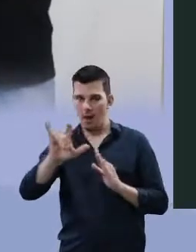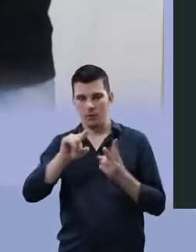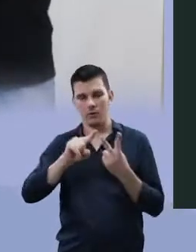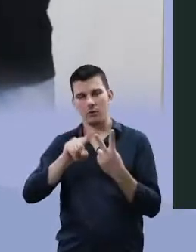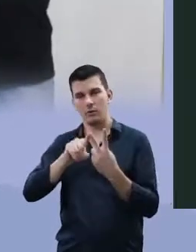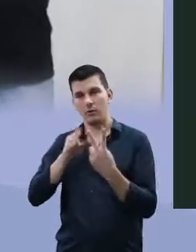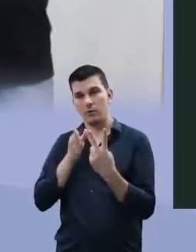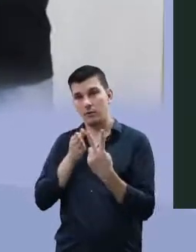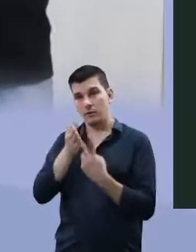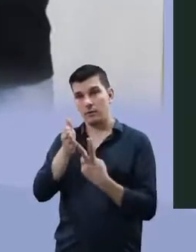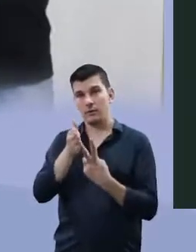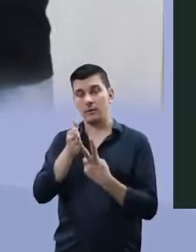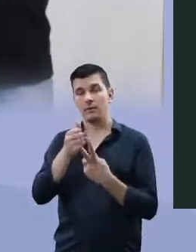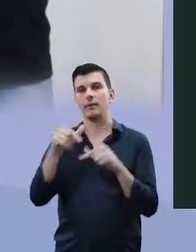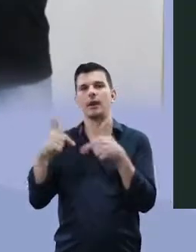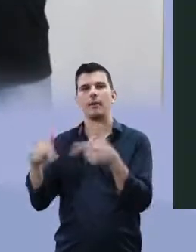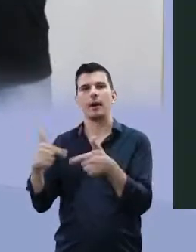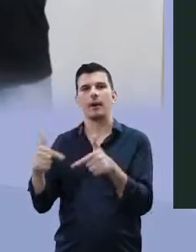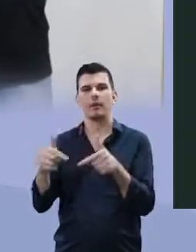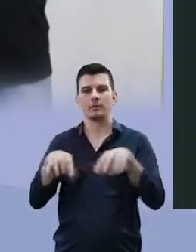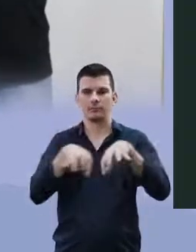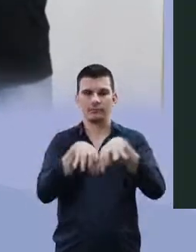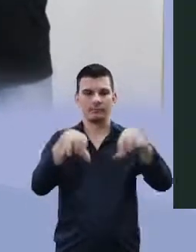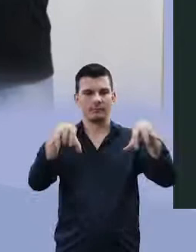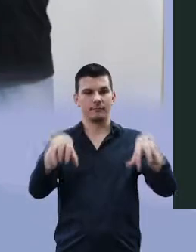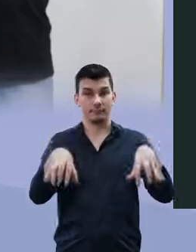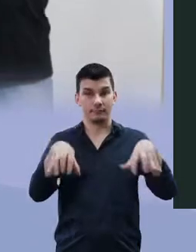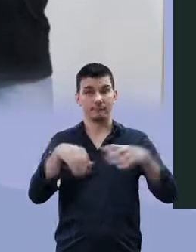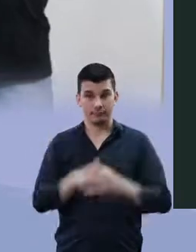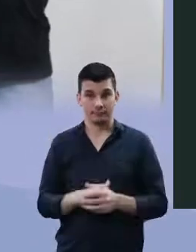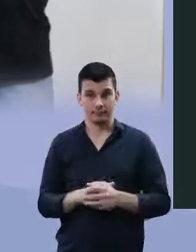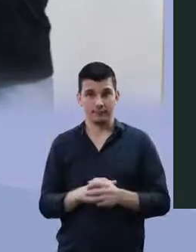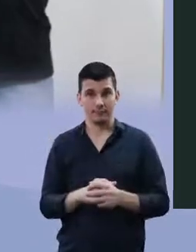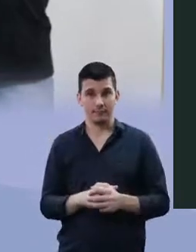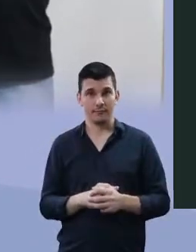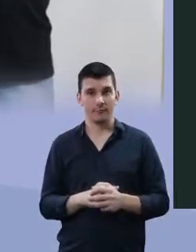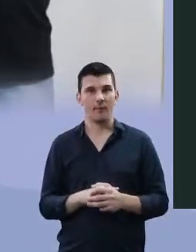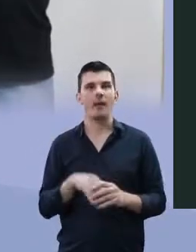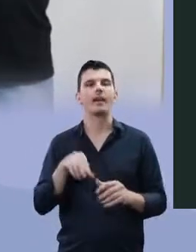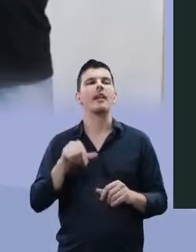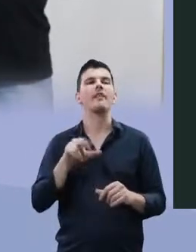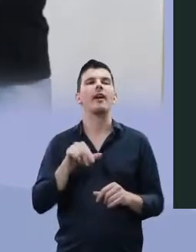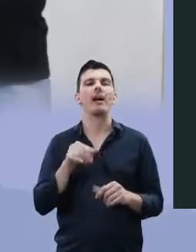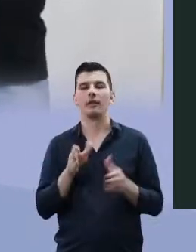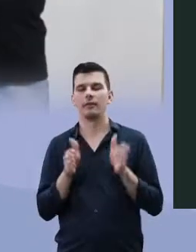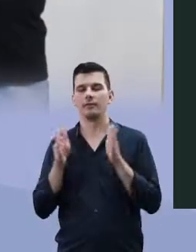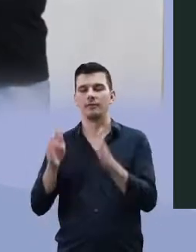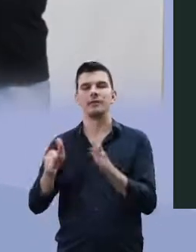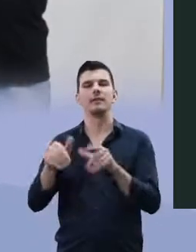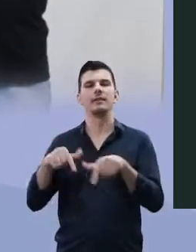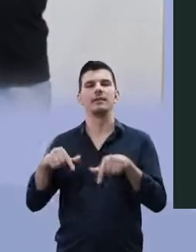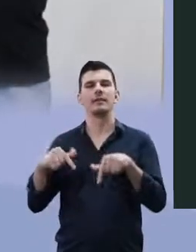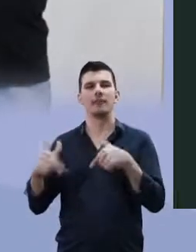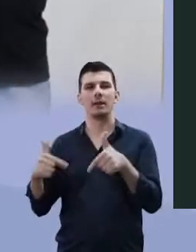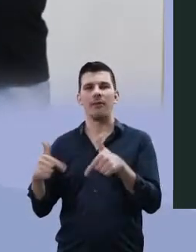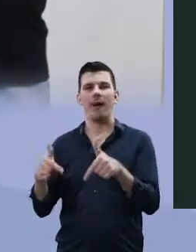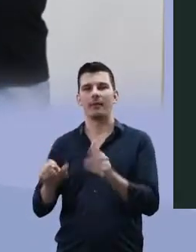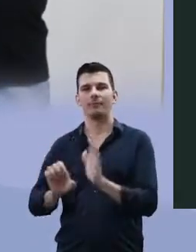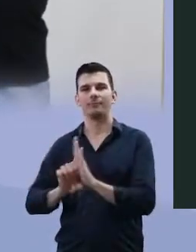Né? Então, o que você tem aqui? Você tem uma divisão social ali, certo? Quem é que vai no elevador de